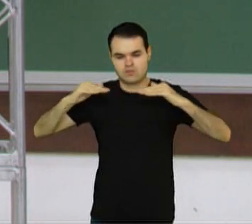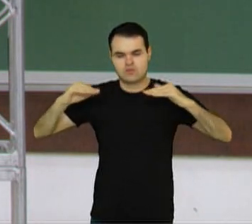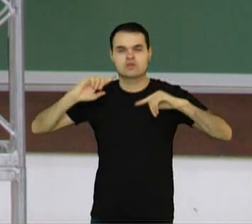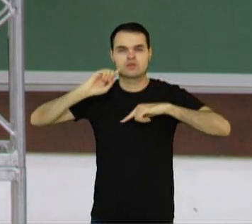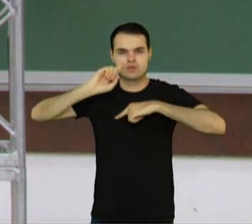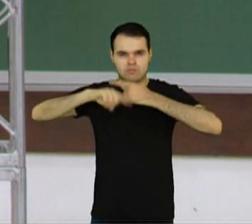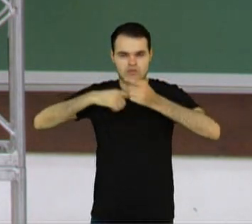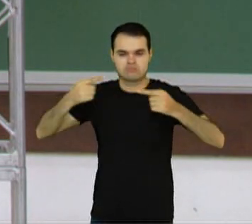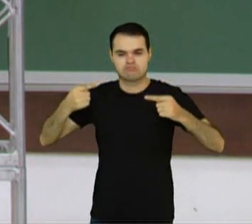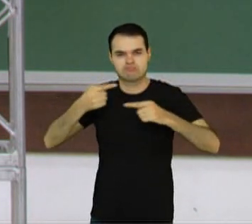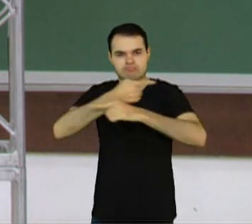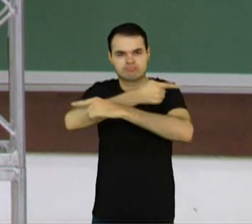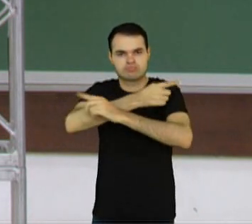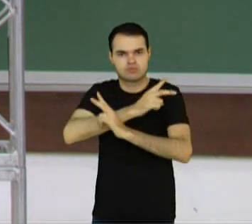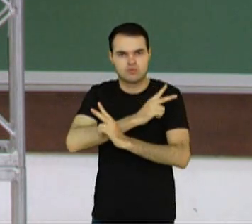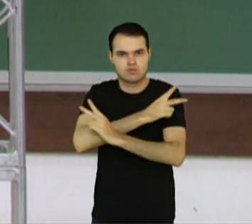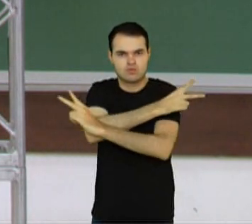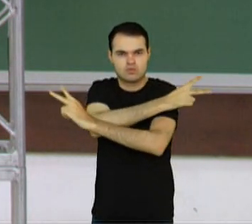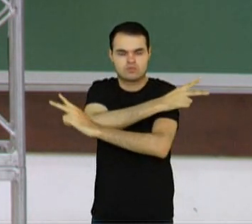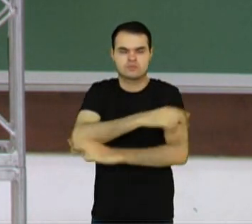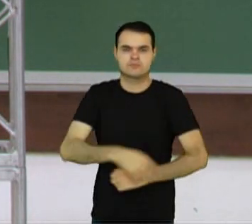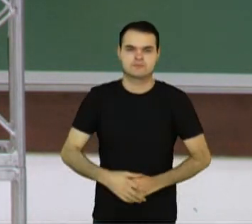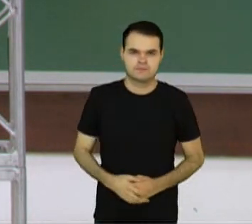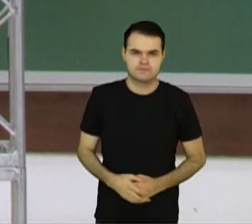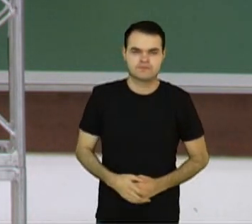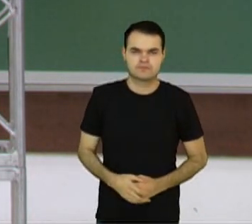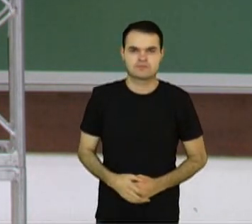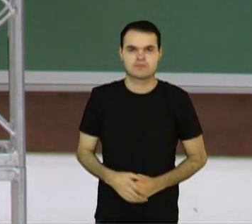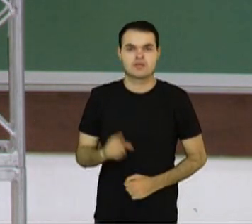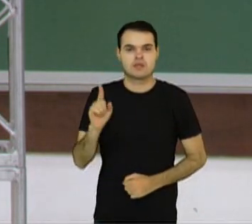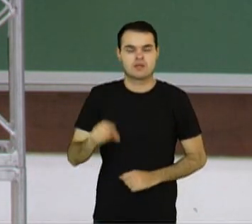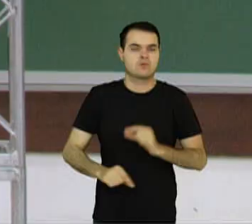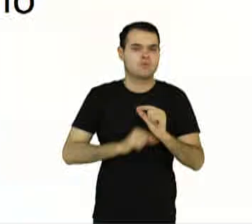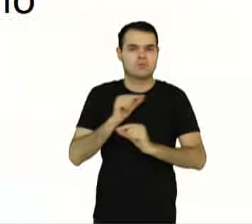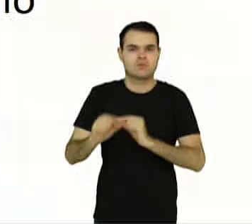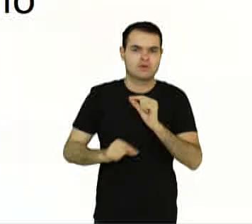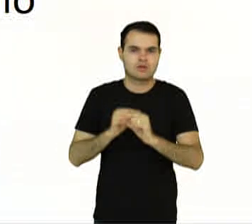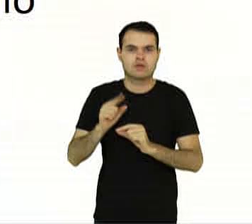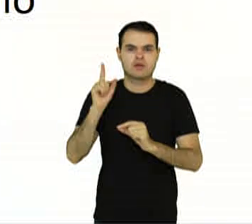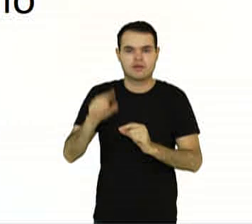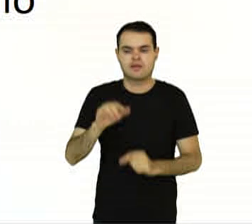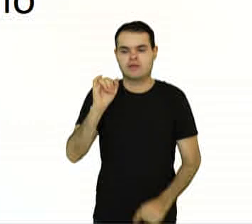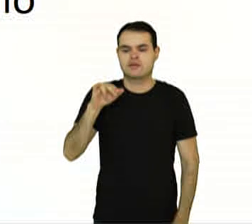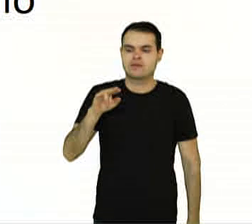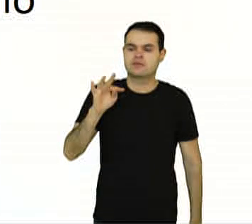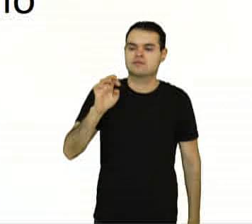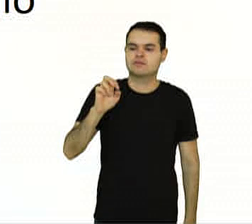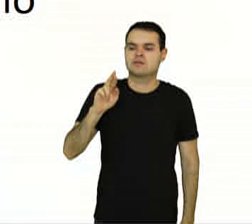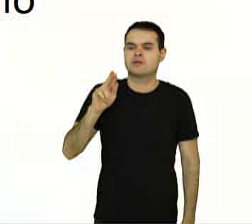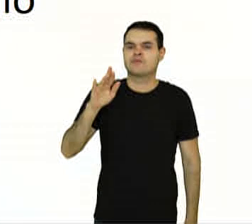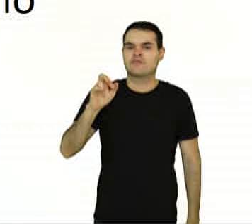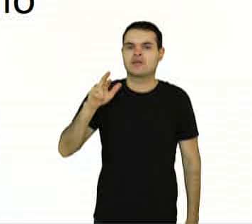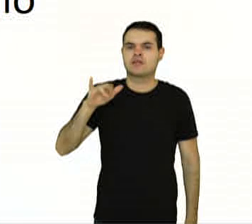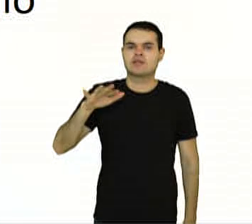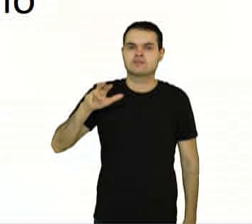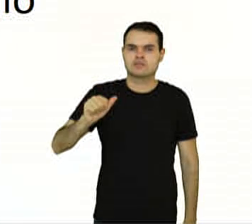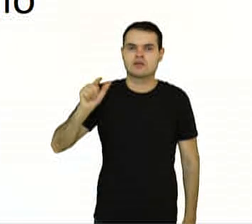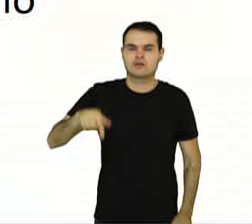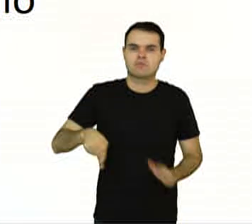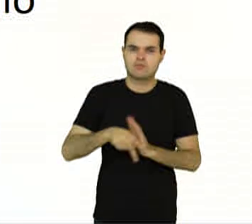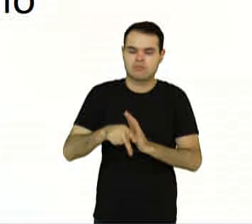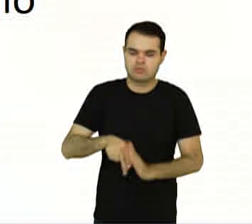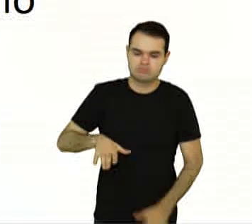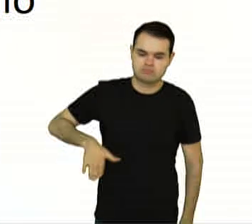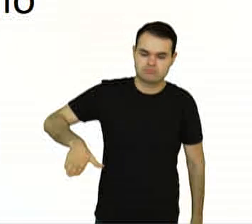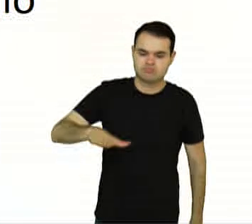novamente. Então temos aqui, ó, essas interferências podem ser denominadas como interferência de ondas em uma dimensão. Por